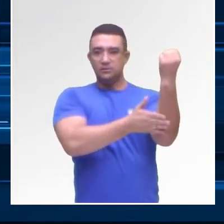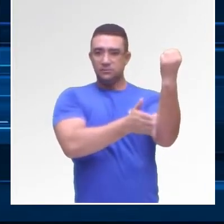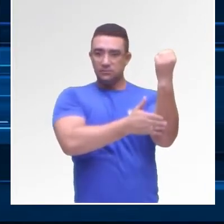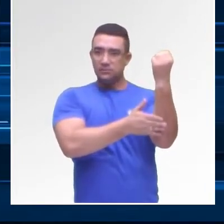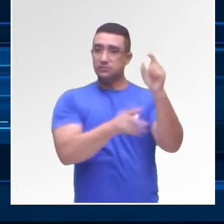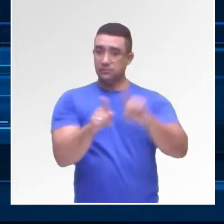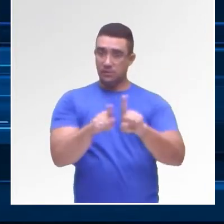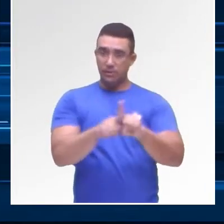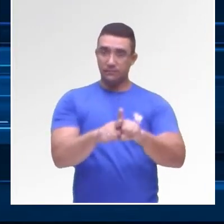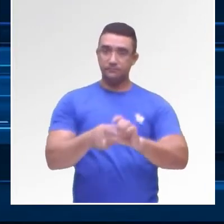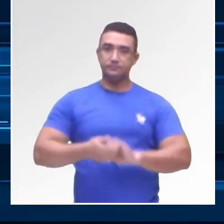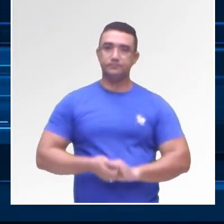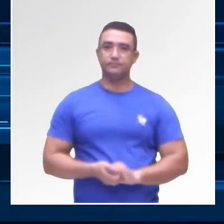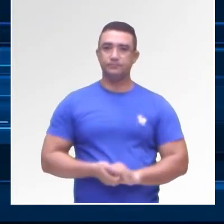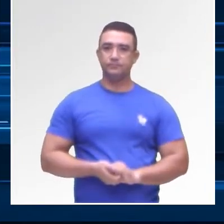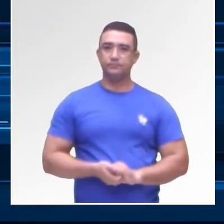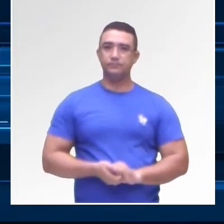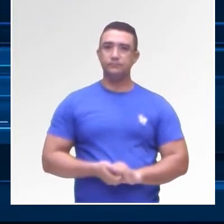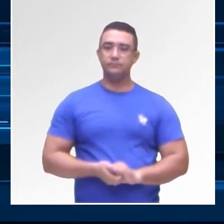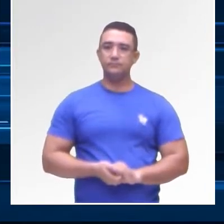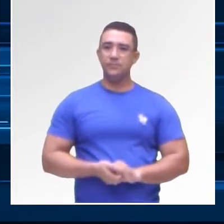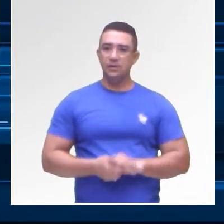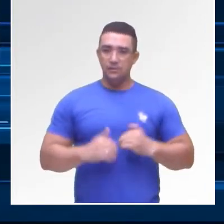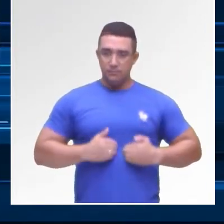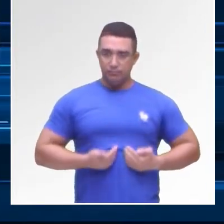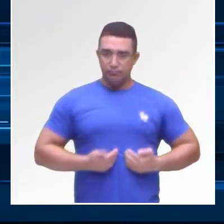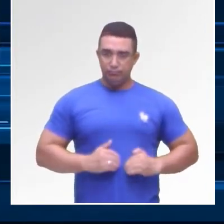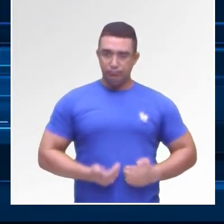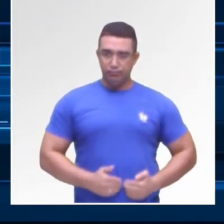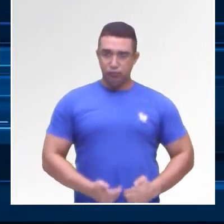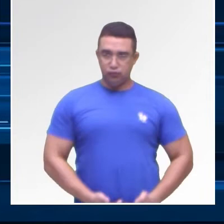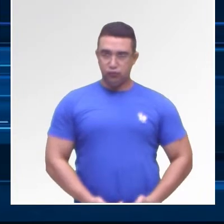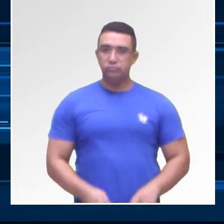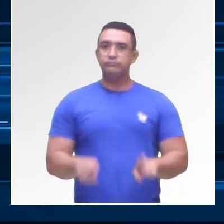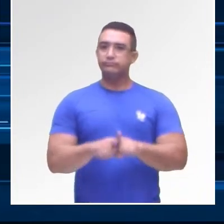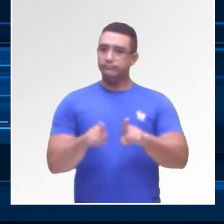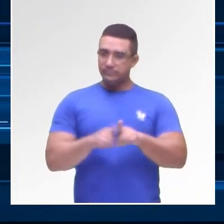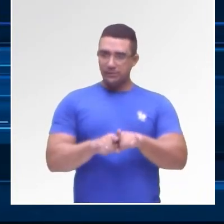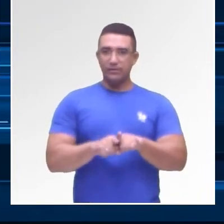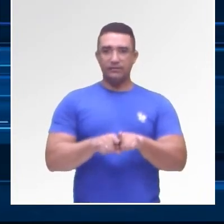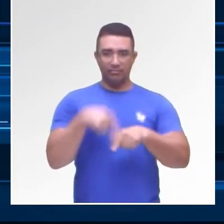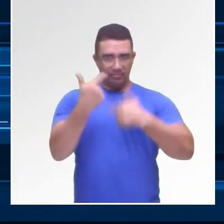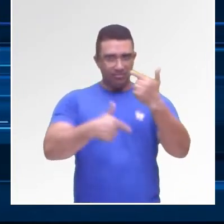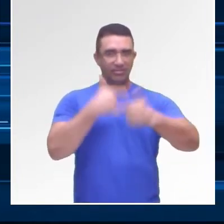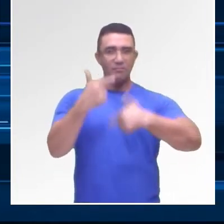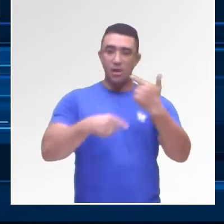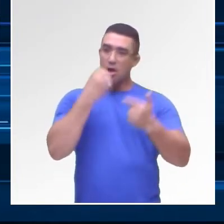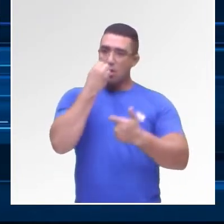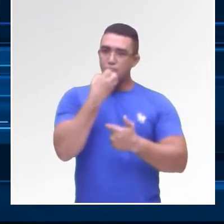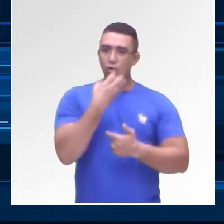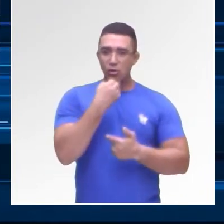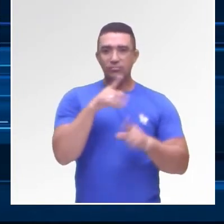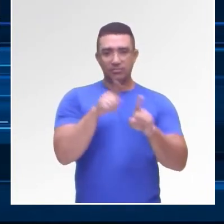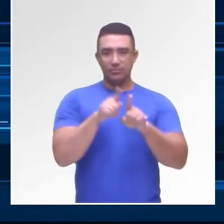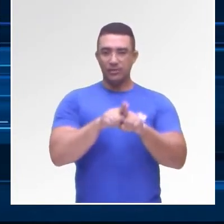braço, o músculo peitoral e também o